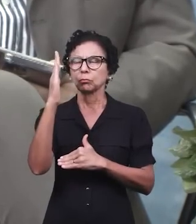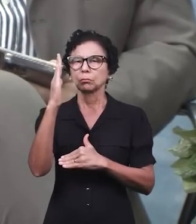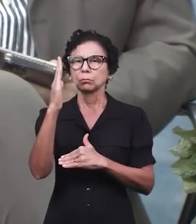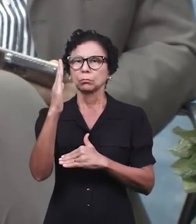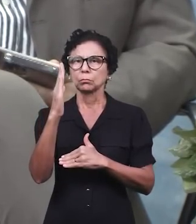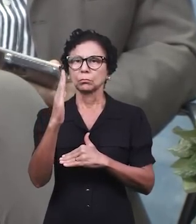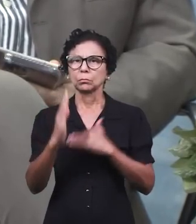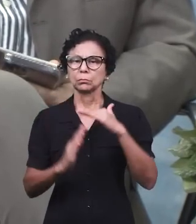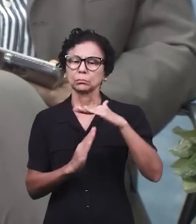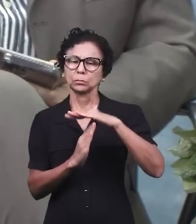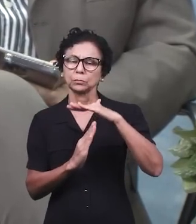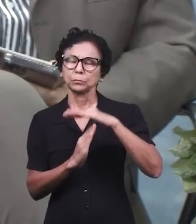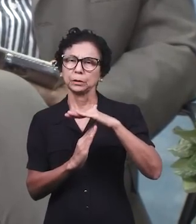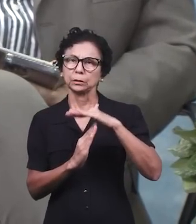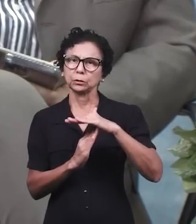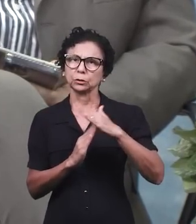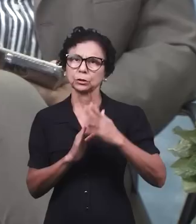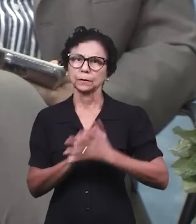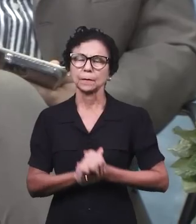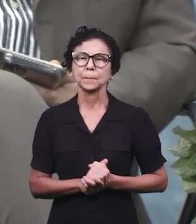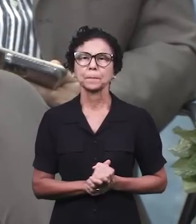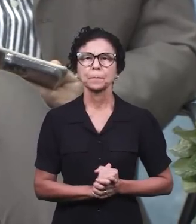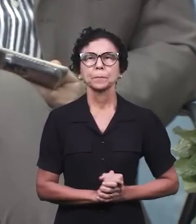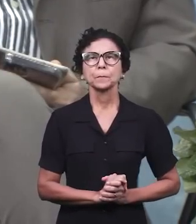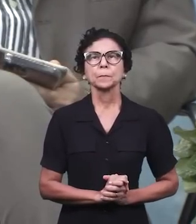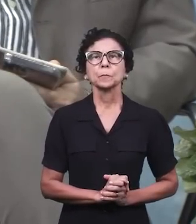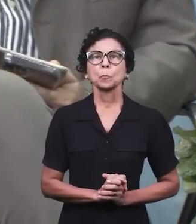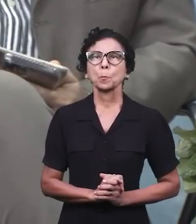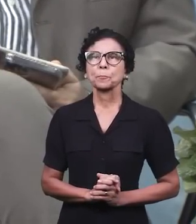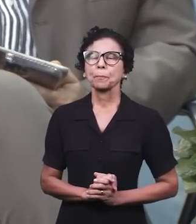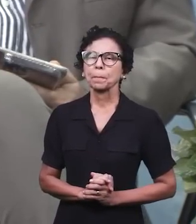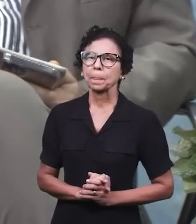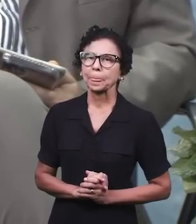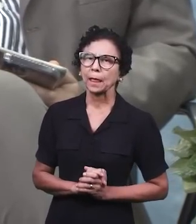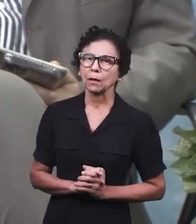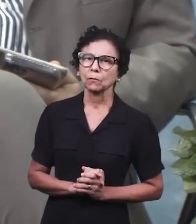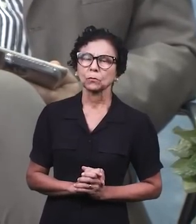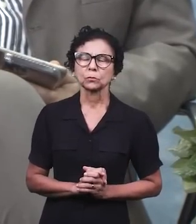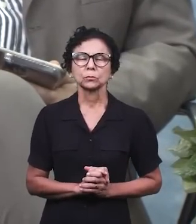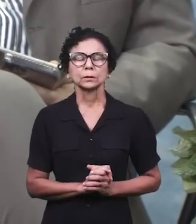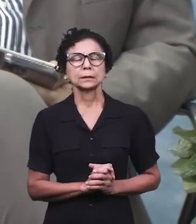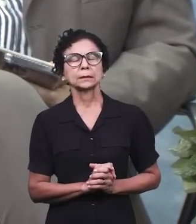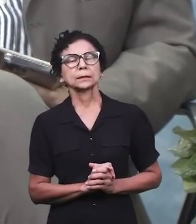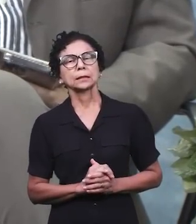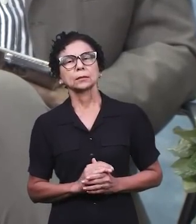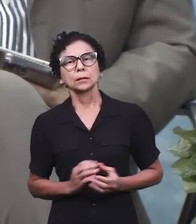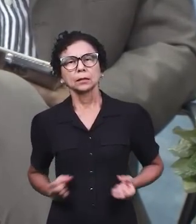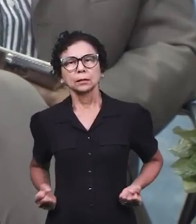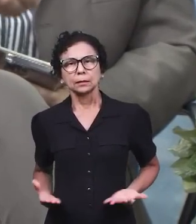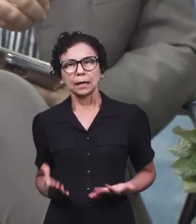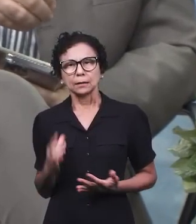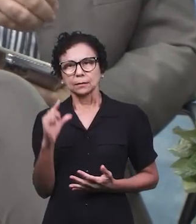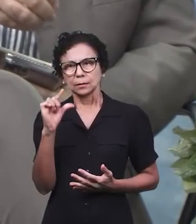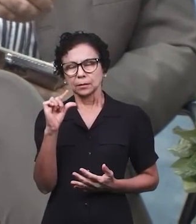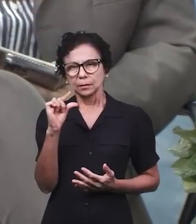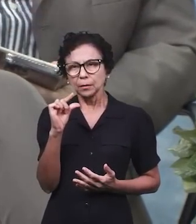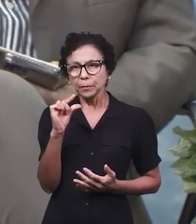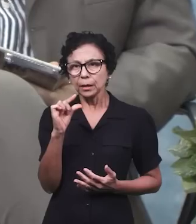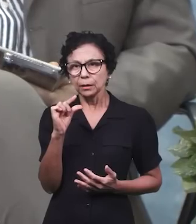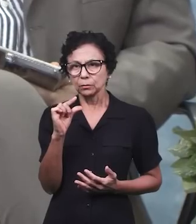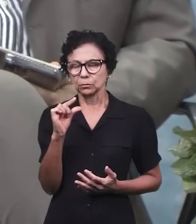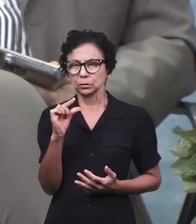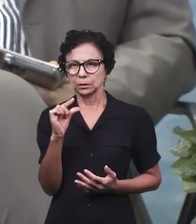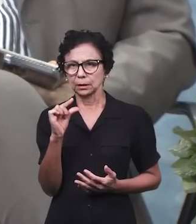chama prosperidade. Ou seja, você gasta menos do que você ganha, você tem a bênção do